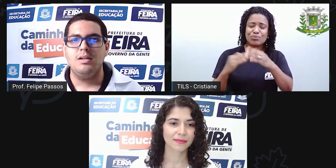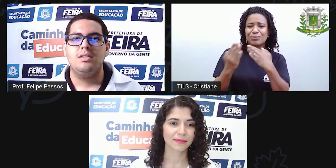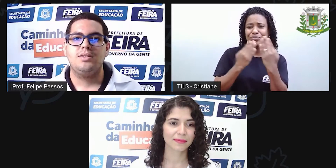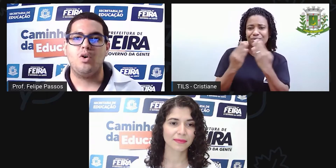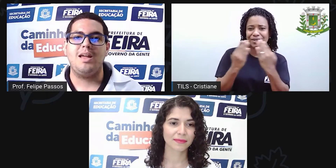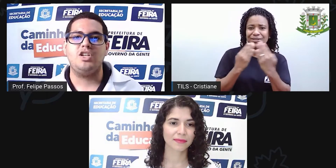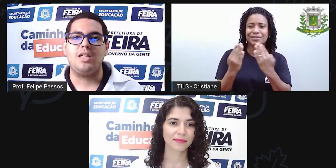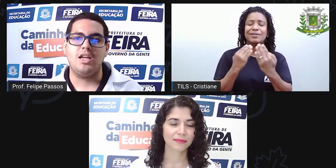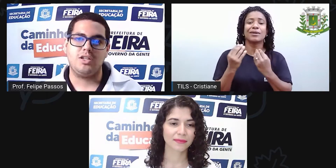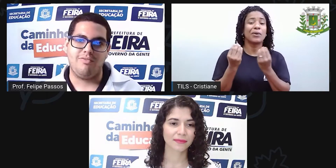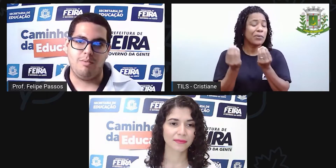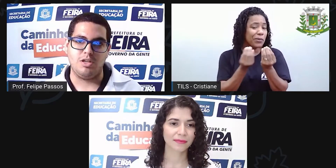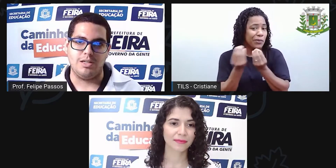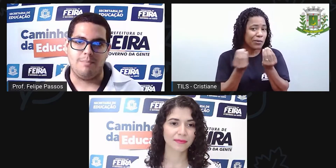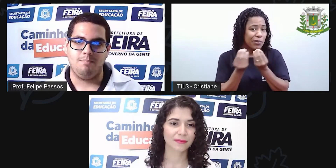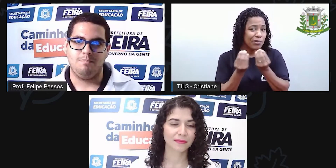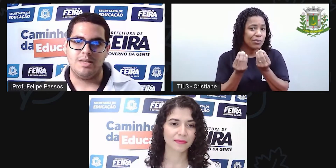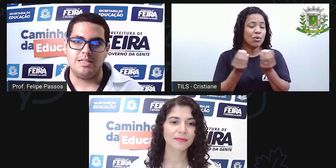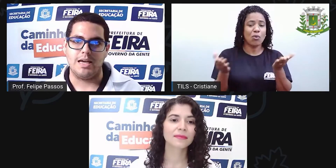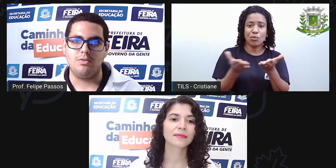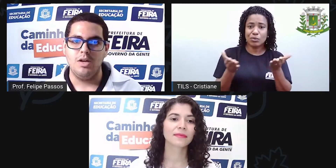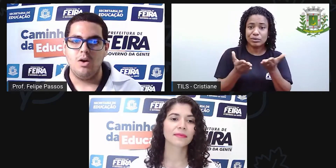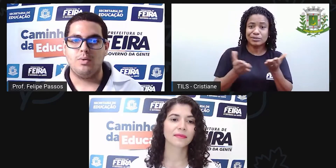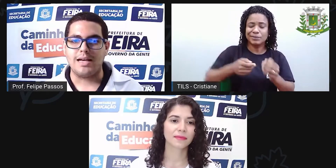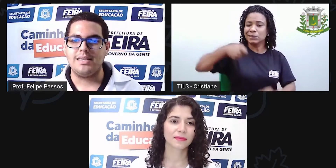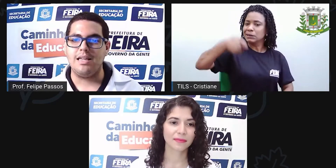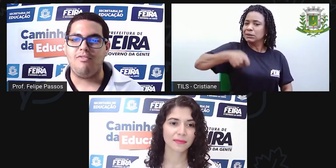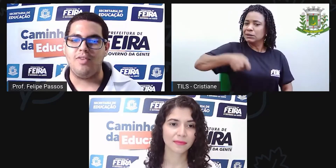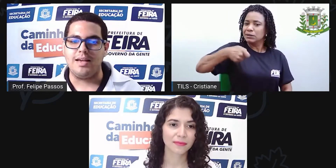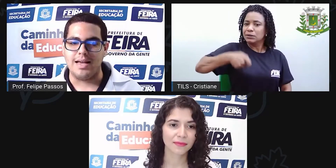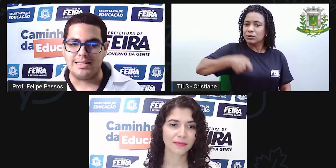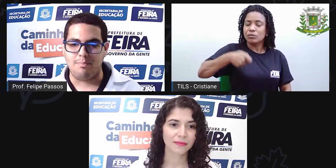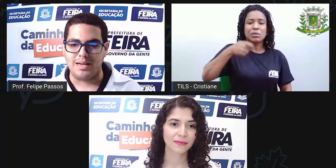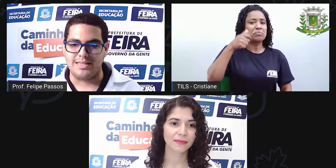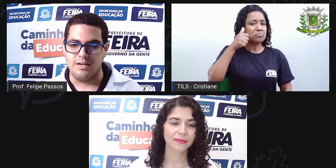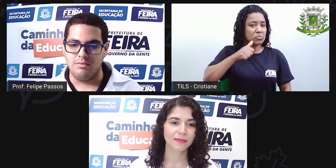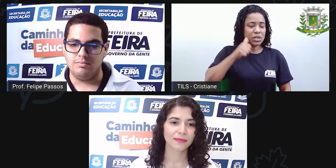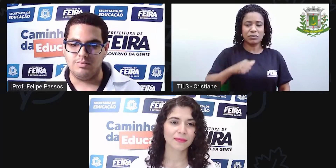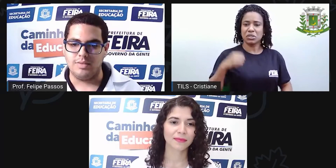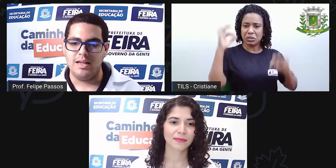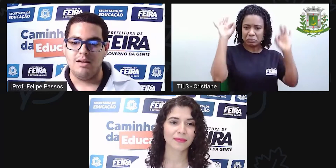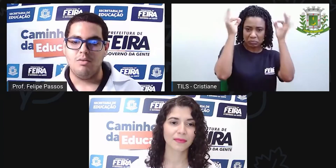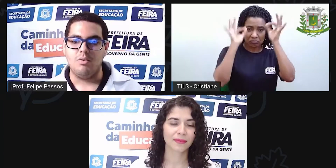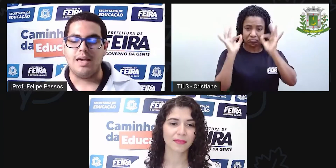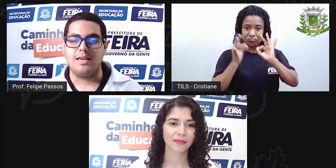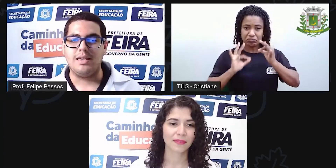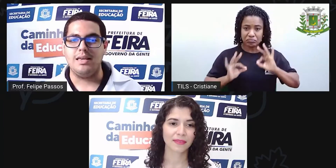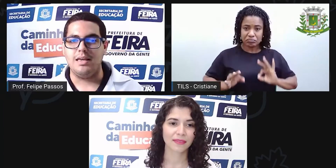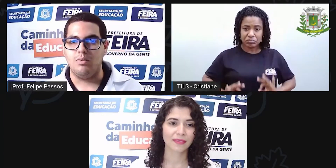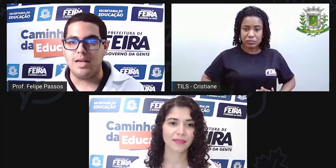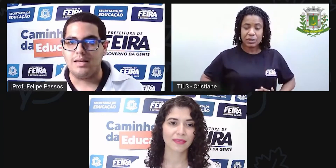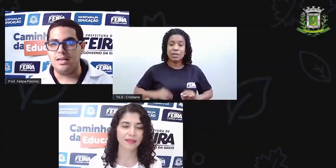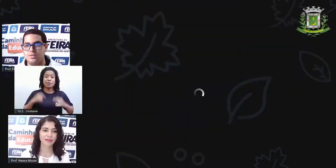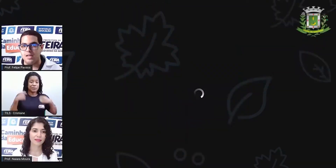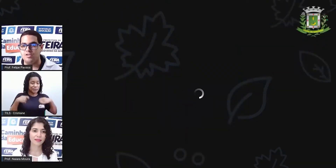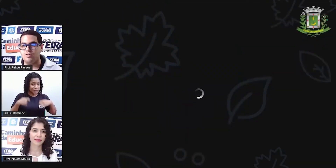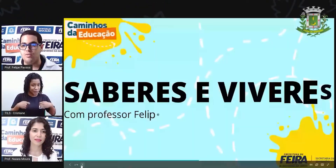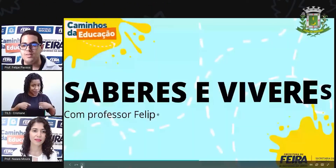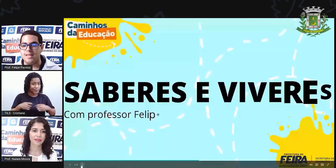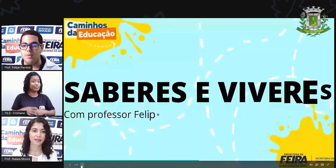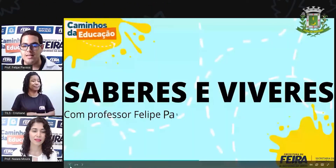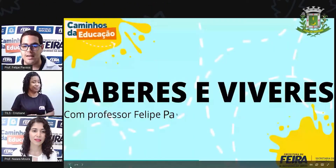pressão sobre a estética feminina, certo? O que é que significa essa pressão, né? O que é que isso tem